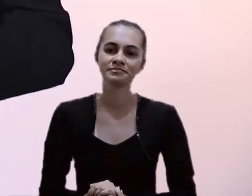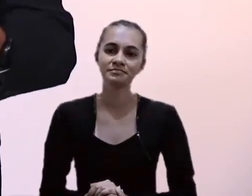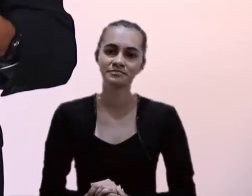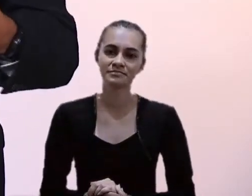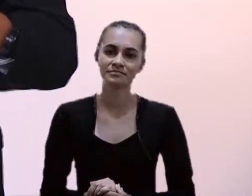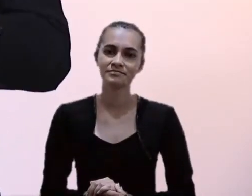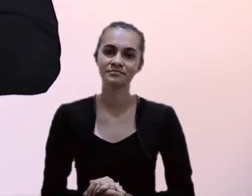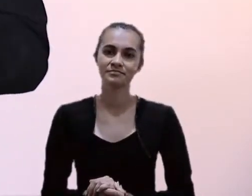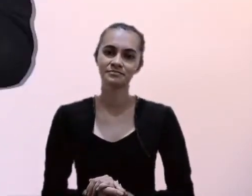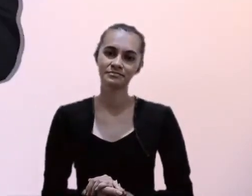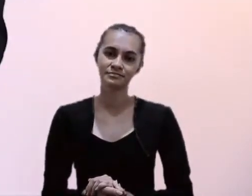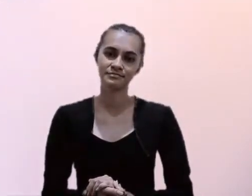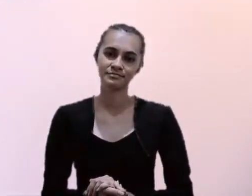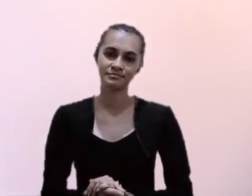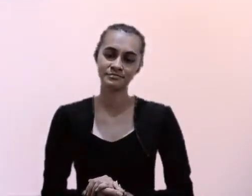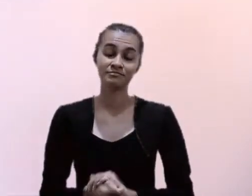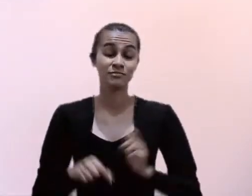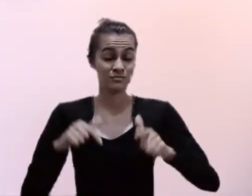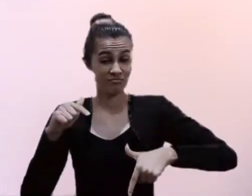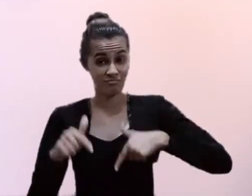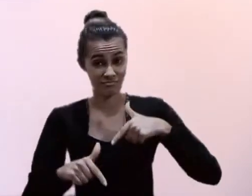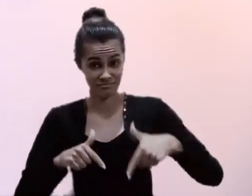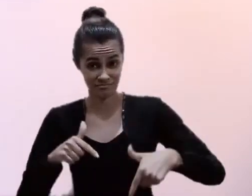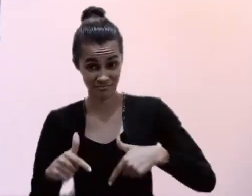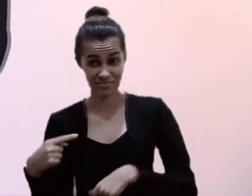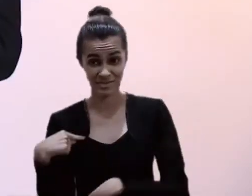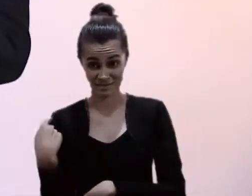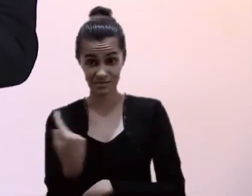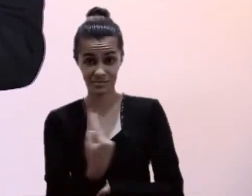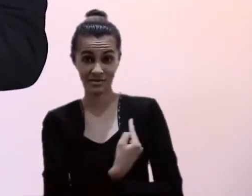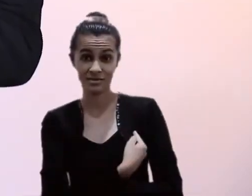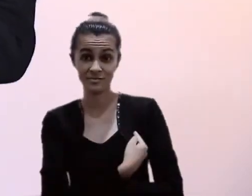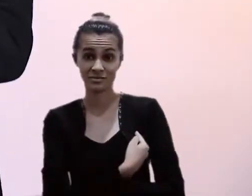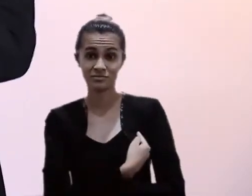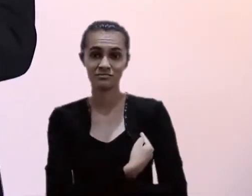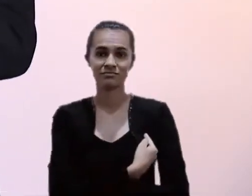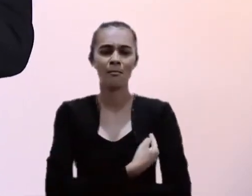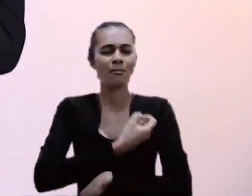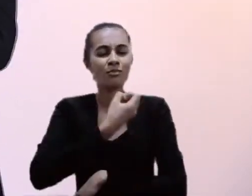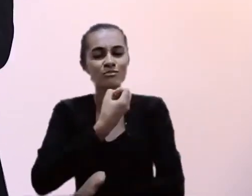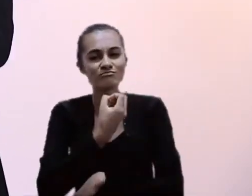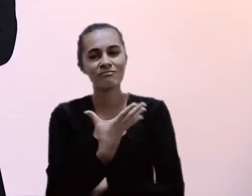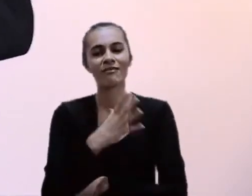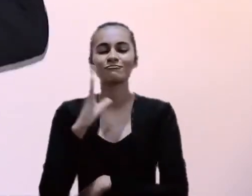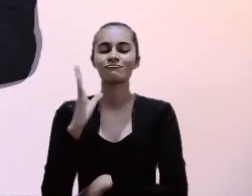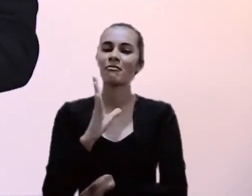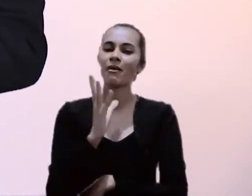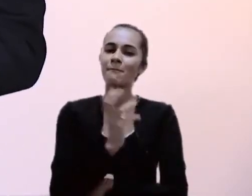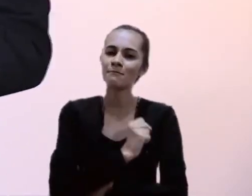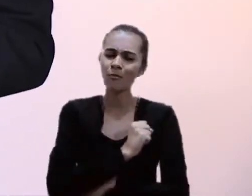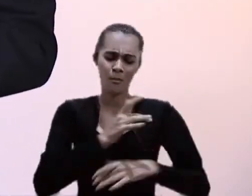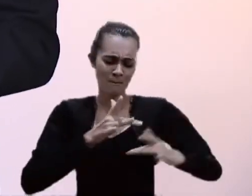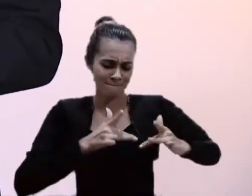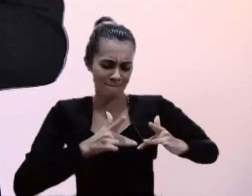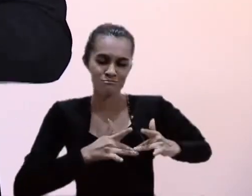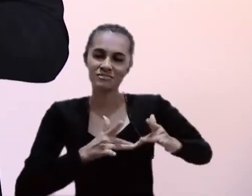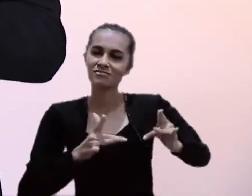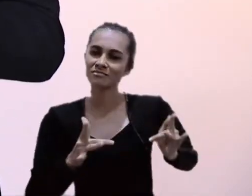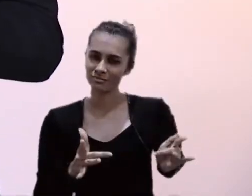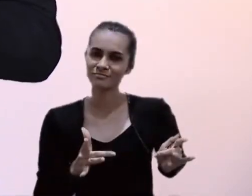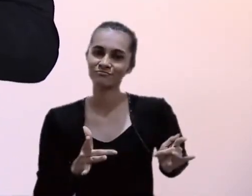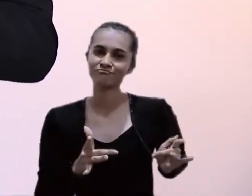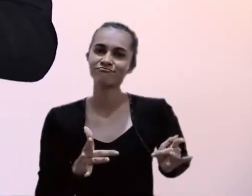Quando trabalhamos com bondade, com amor, com misericórdia,